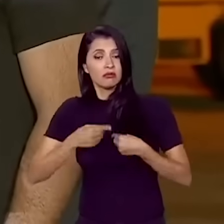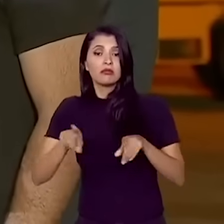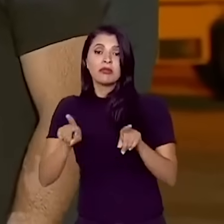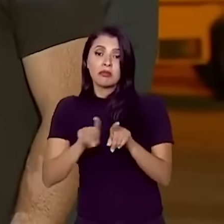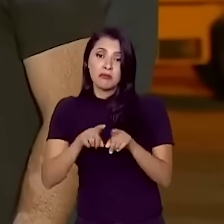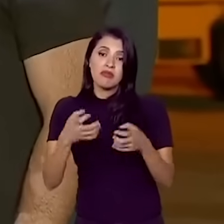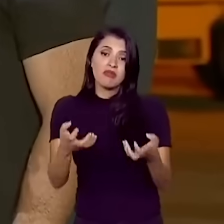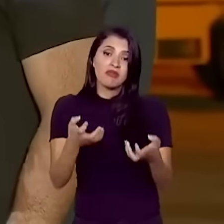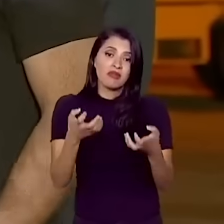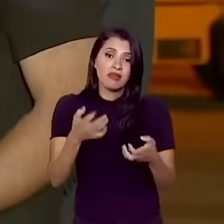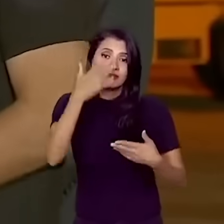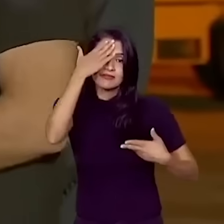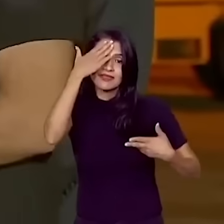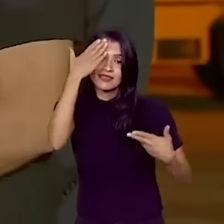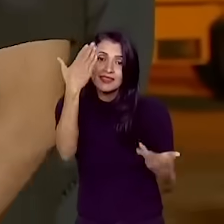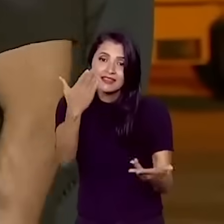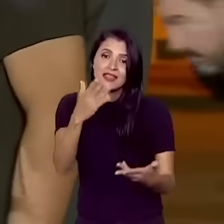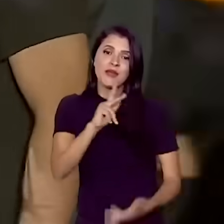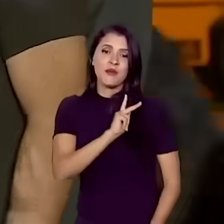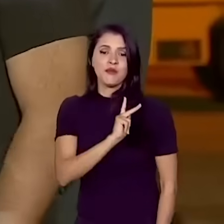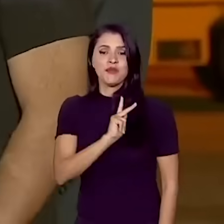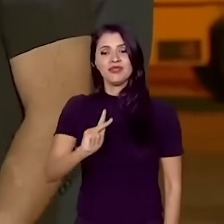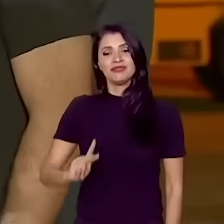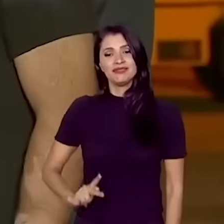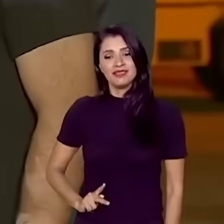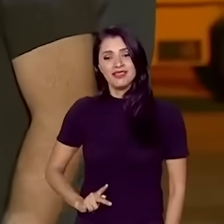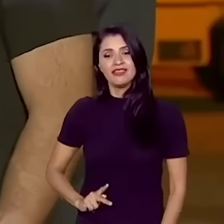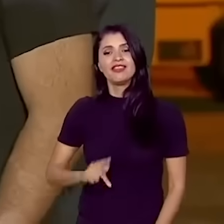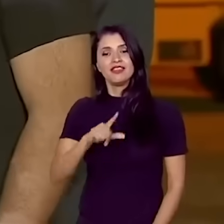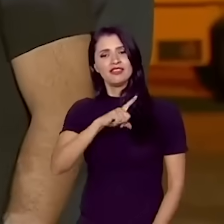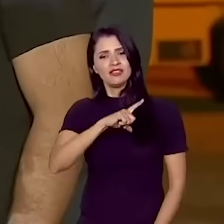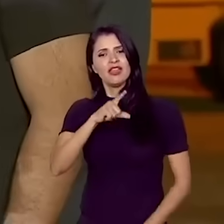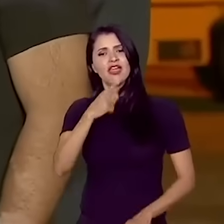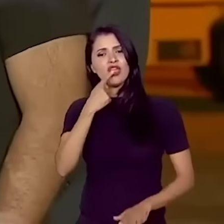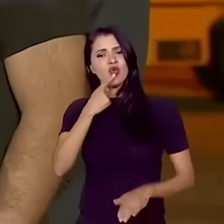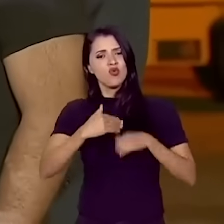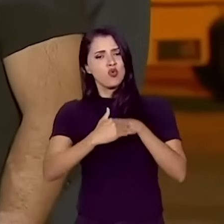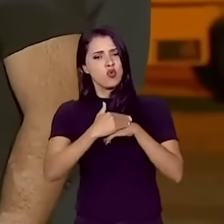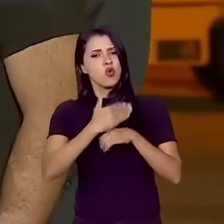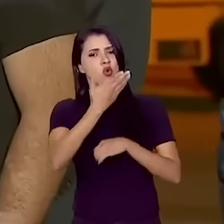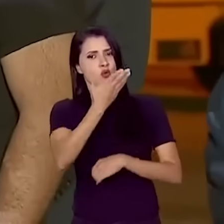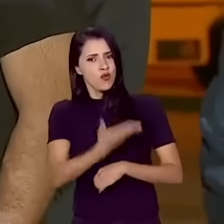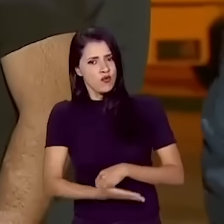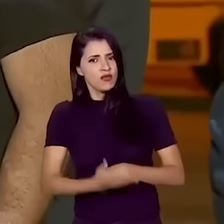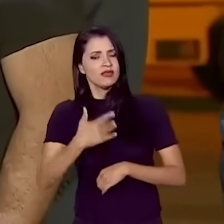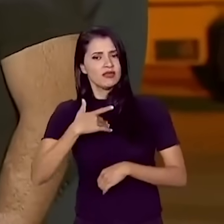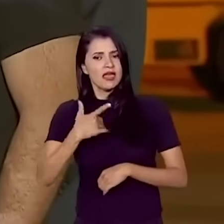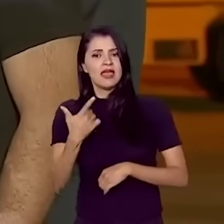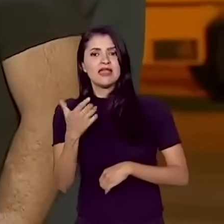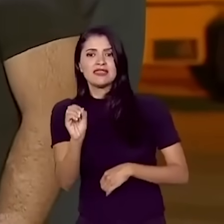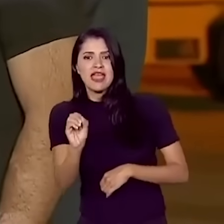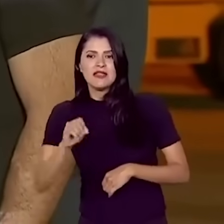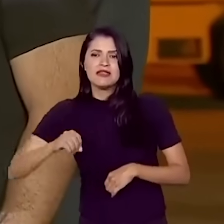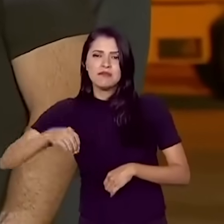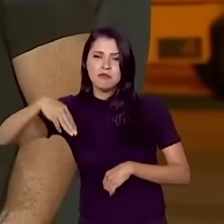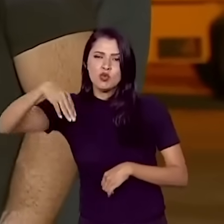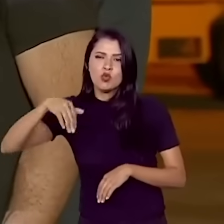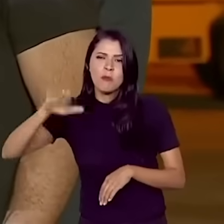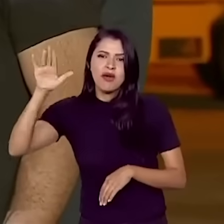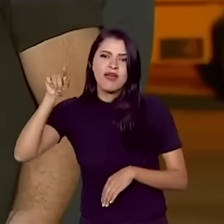Queria também agradecer ao presidente. Tinha falado com ele mais de 10 minutos quando eu estava